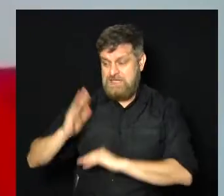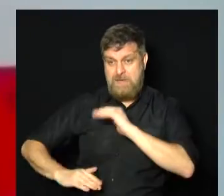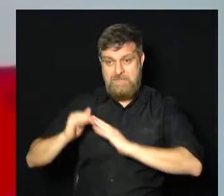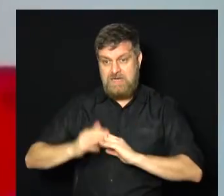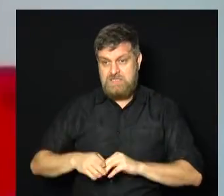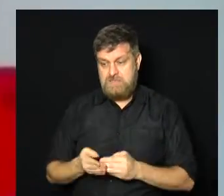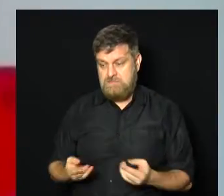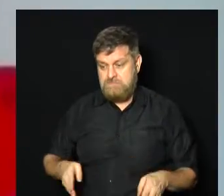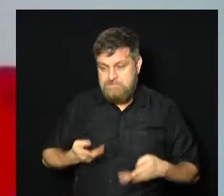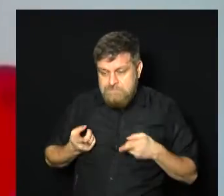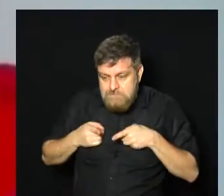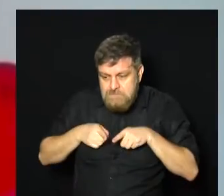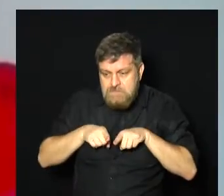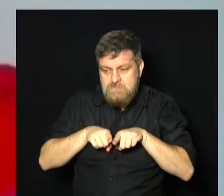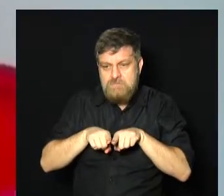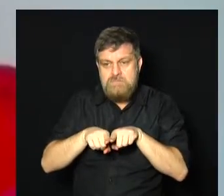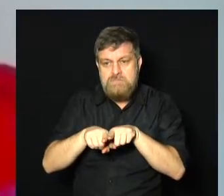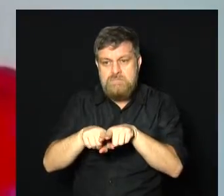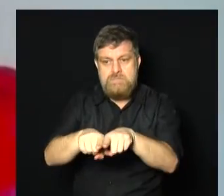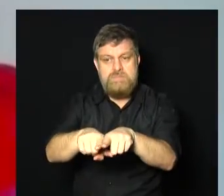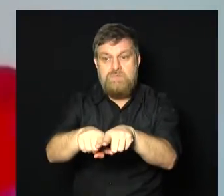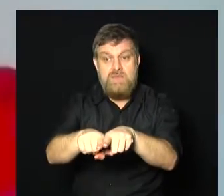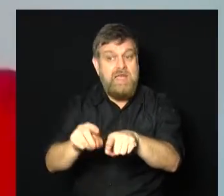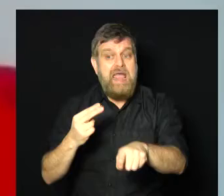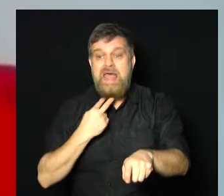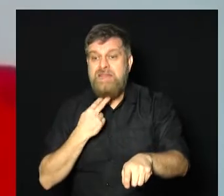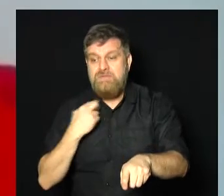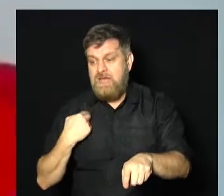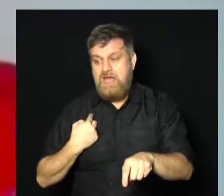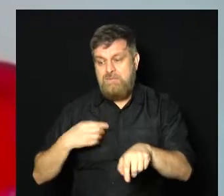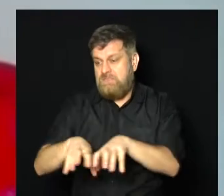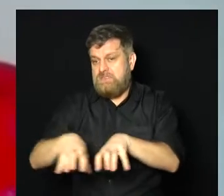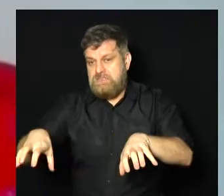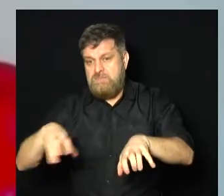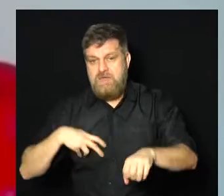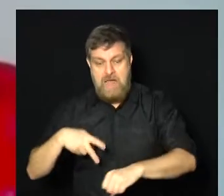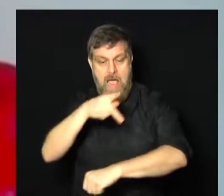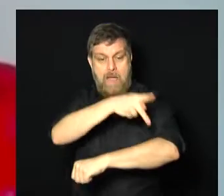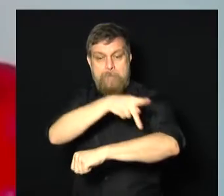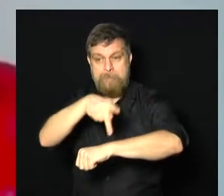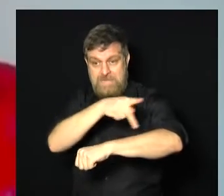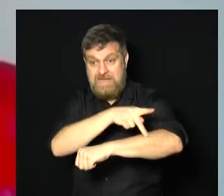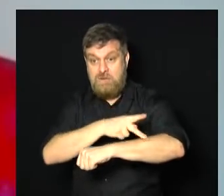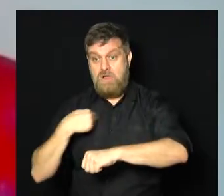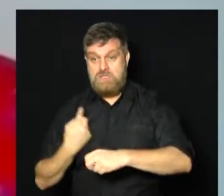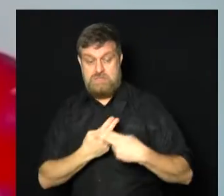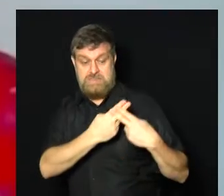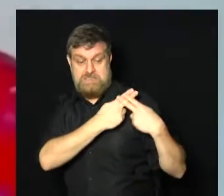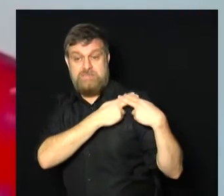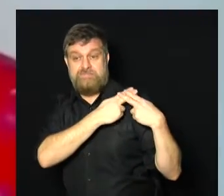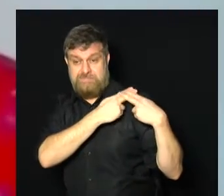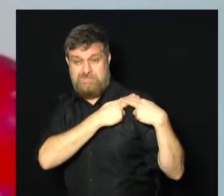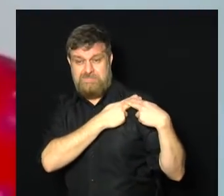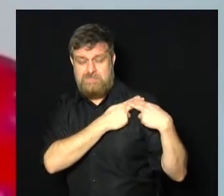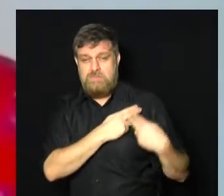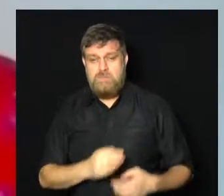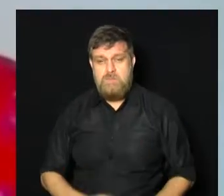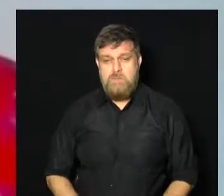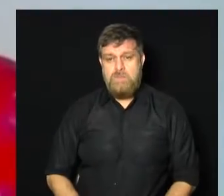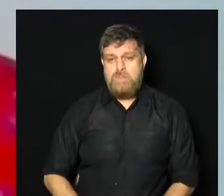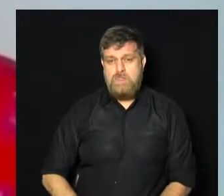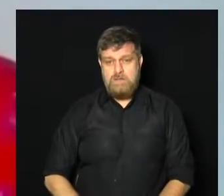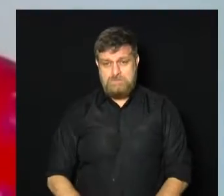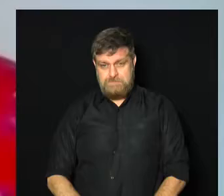acabou de descrever, elas são necessariamente pedagógicas, tem um sentido pedagógico nas nossas atribuições. E é tão pedagógico